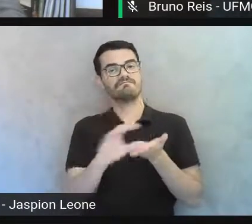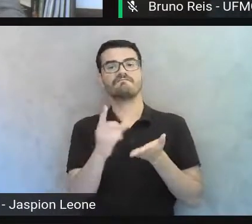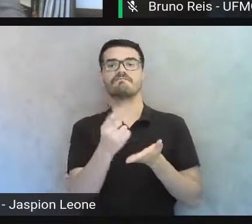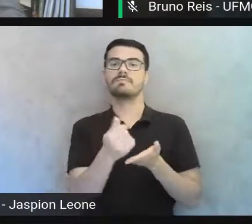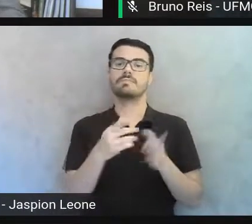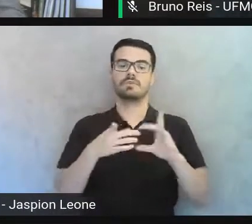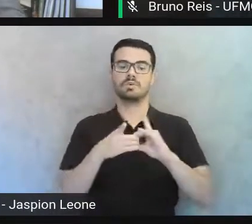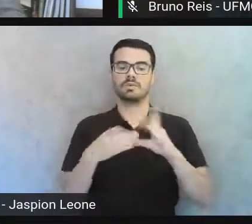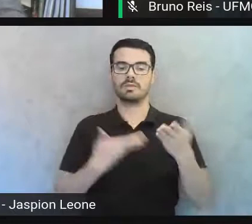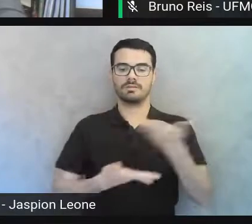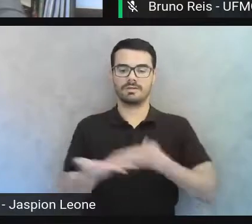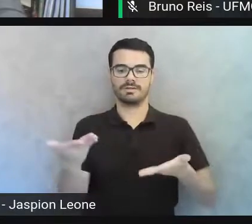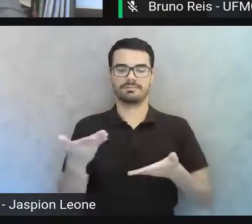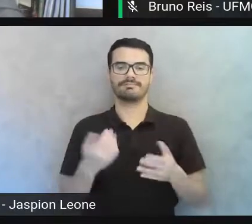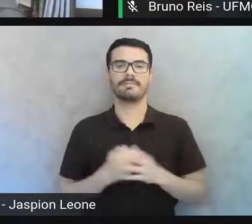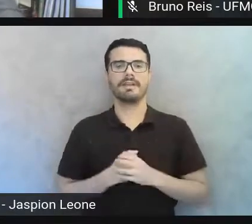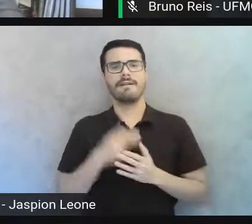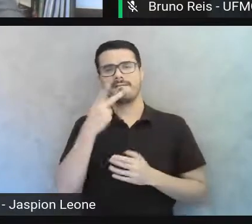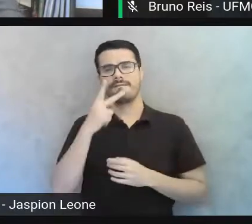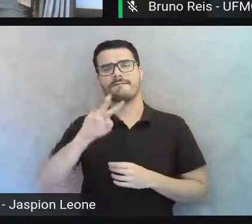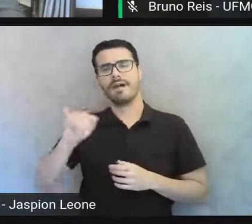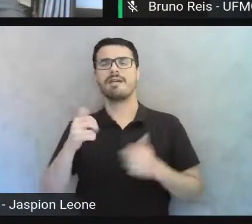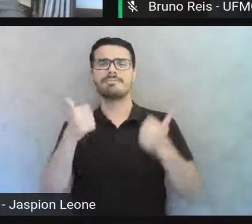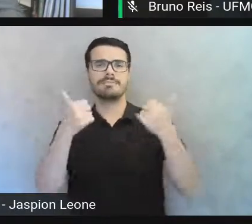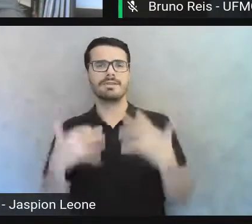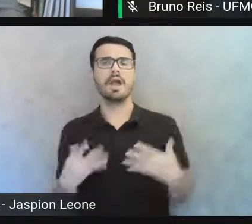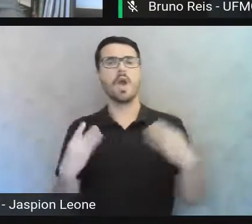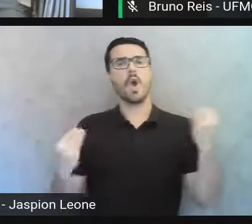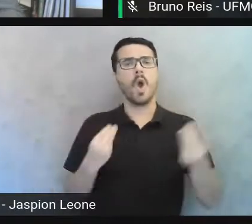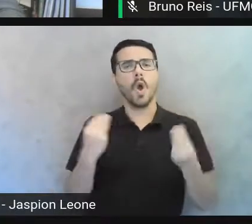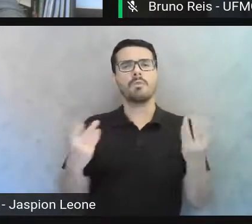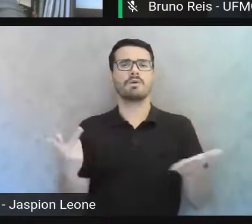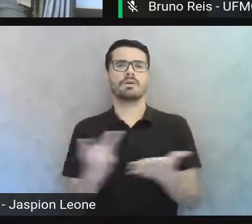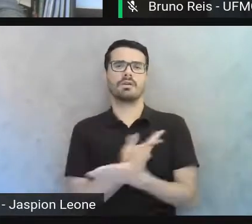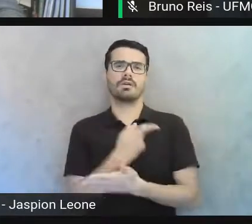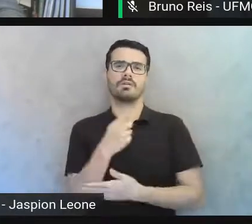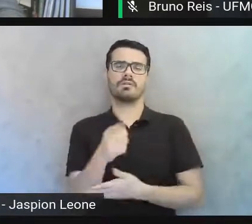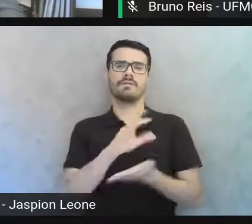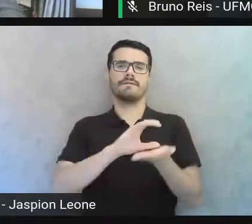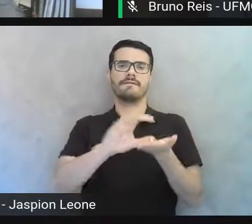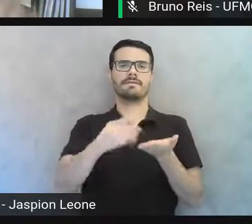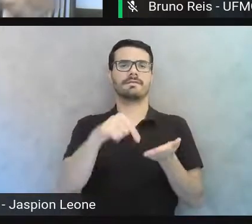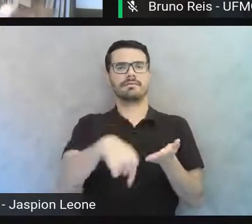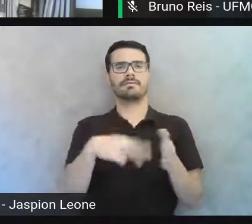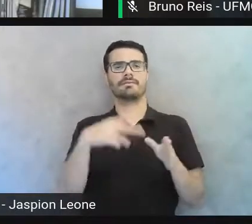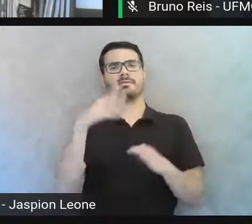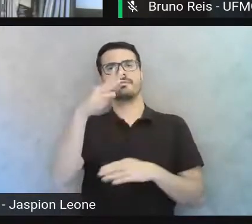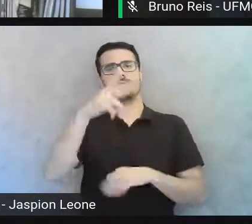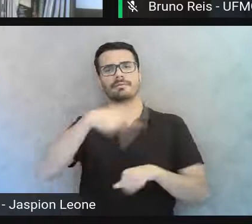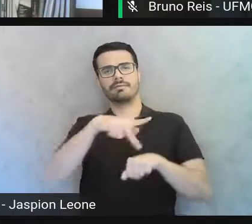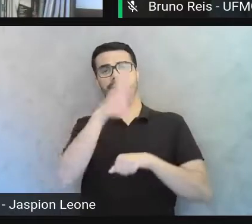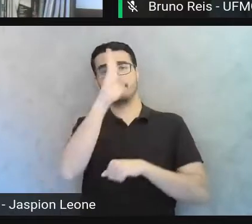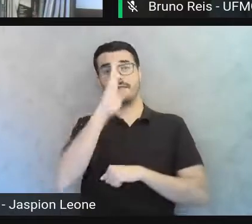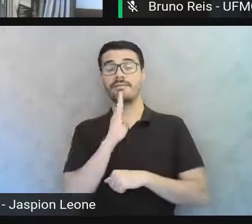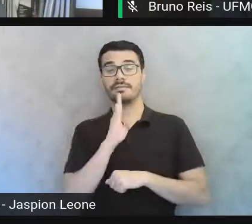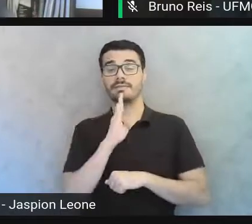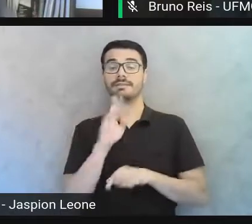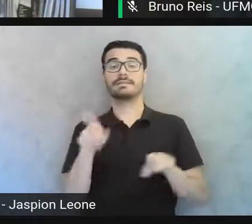democracia. Ele vai nos contar um pouco do financiamento eleitoral no Brasil, sobretudo a partir